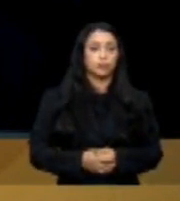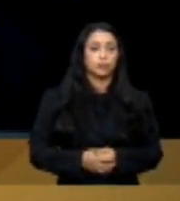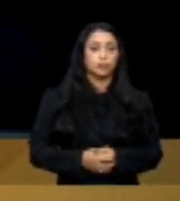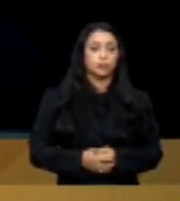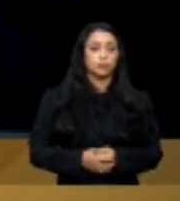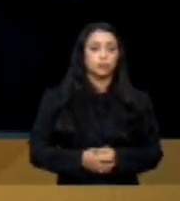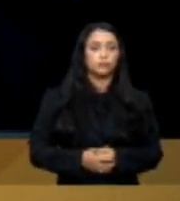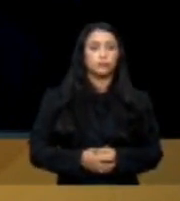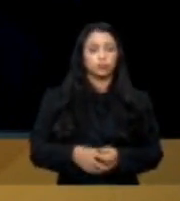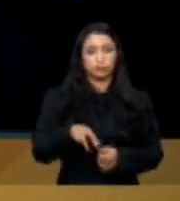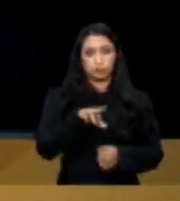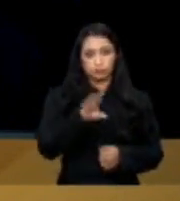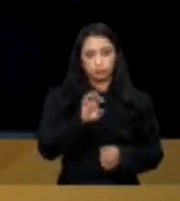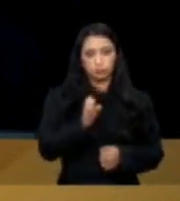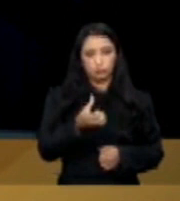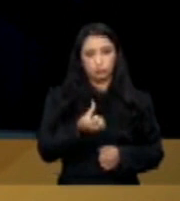que, em relação ao recurso extraordinário